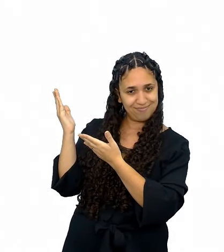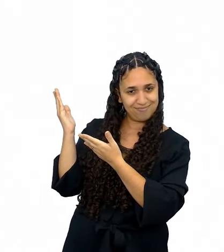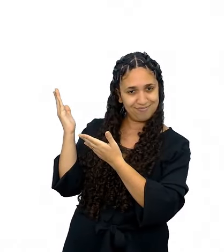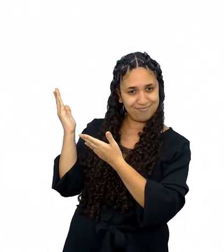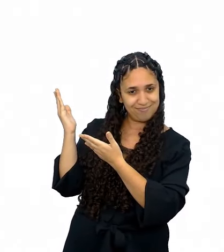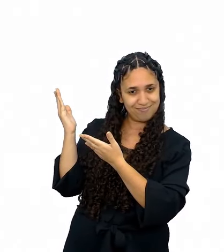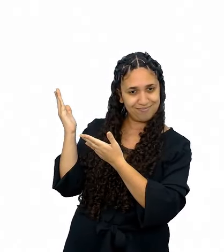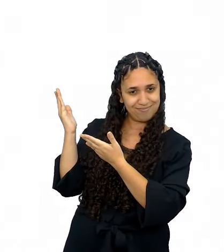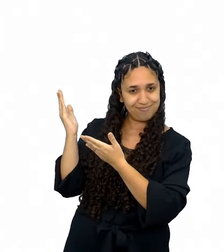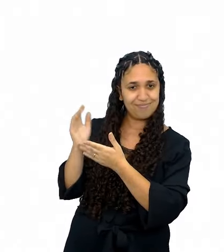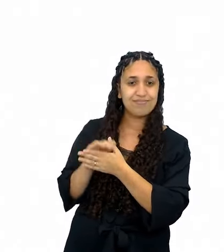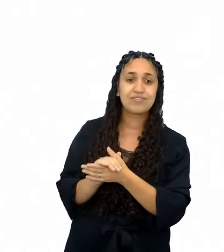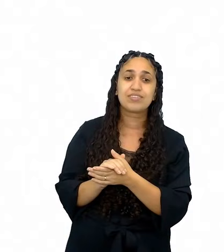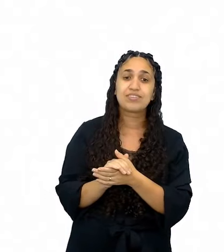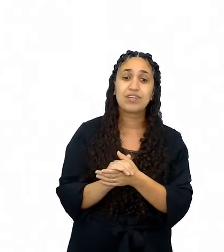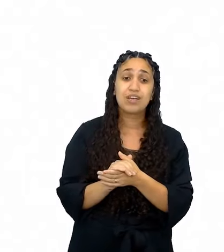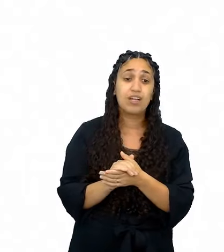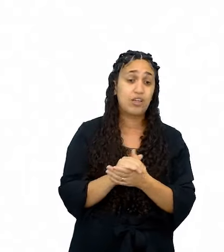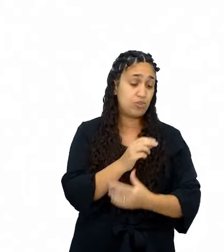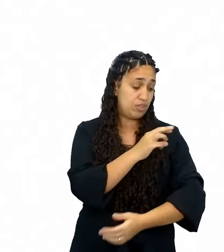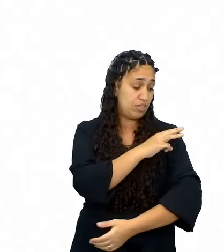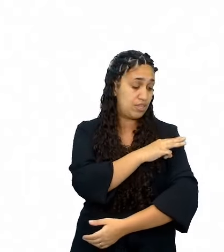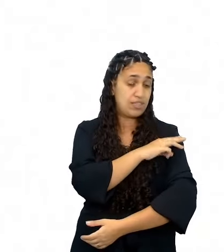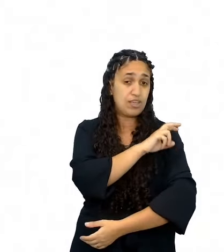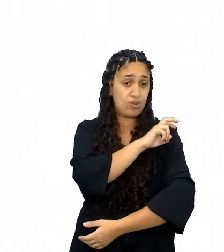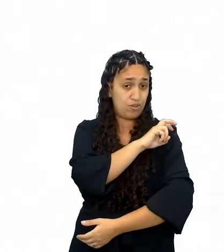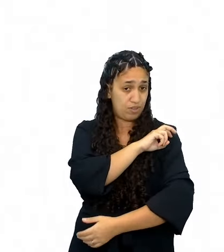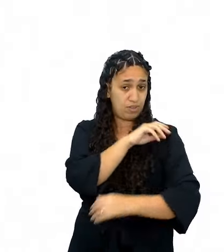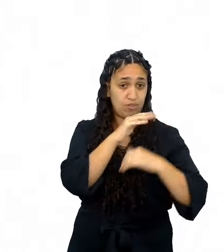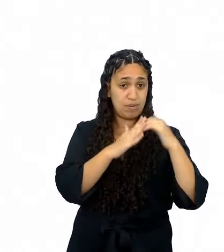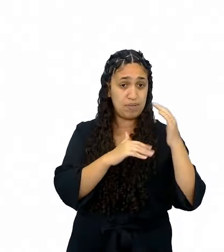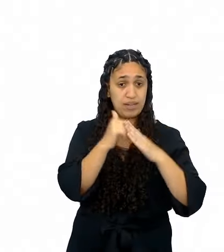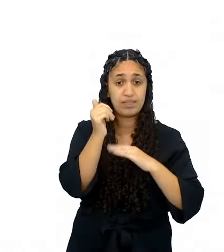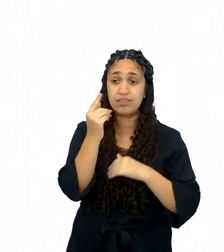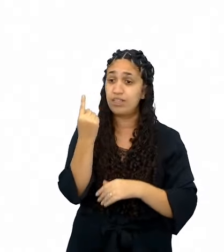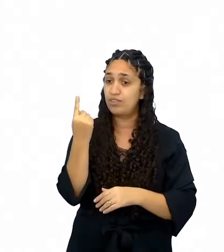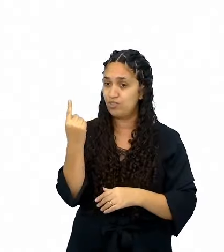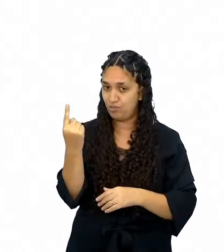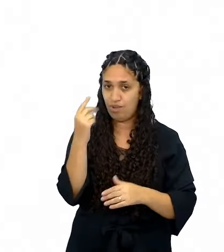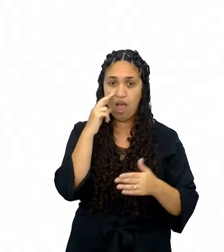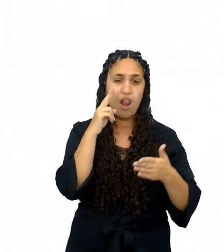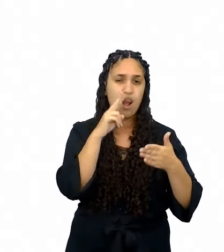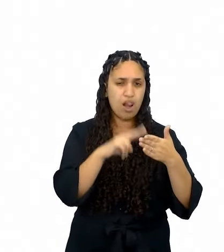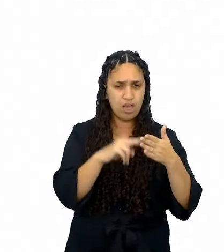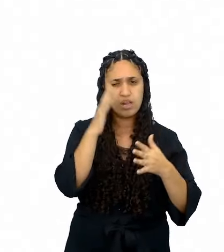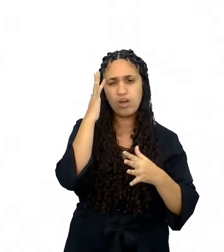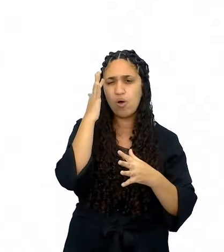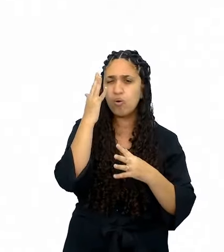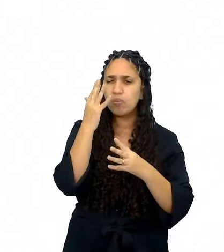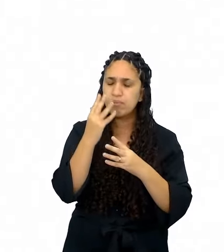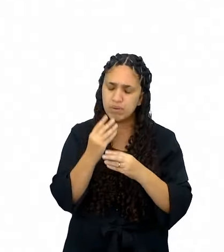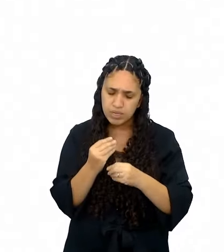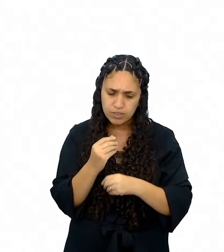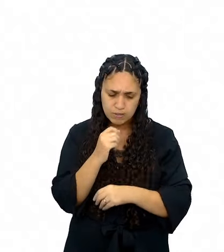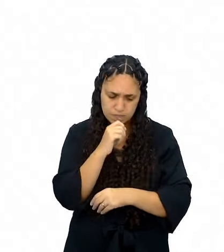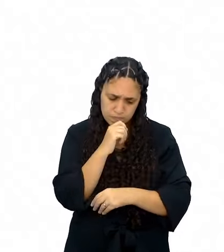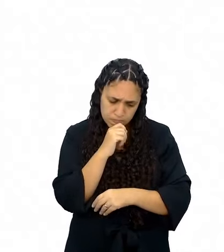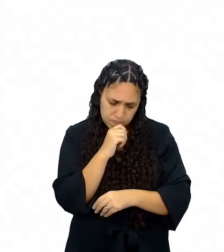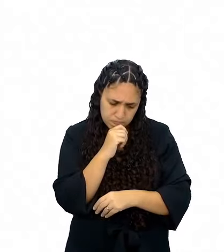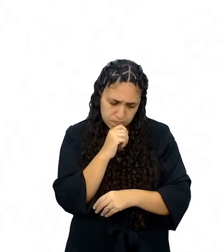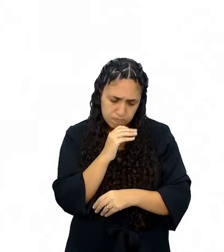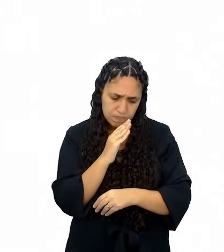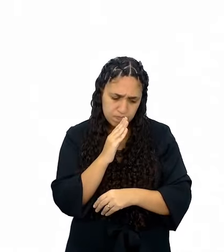compreender silenciosamente e em seguida em voz alta, com autonomia e fluência, gêneros textuais